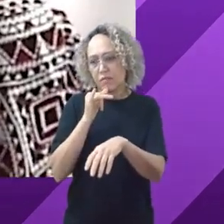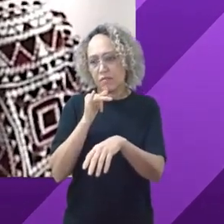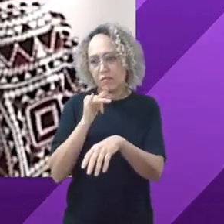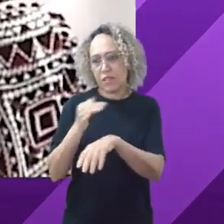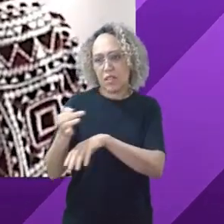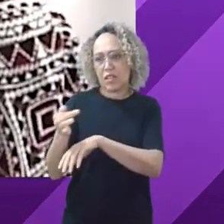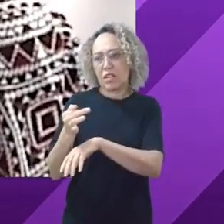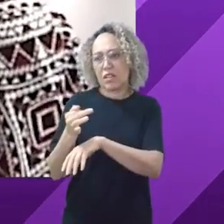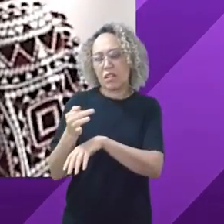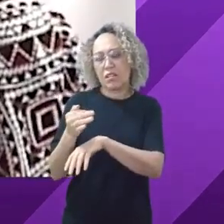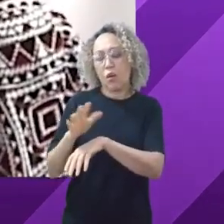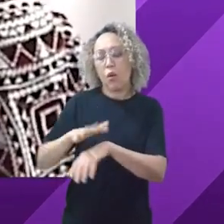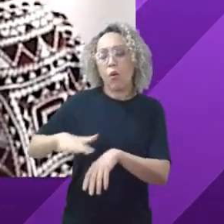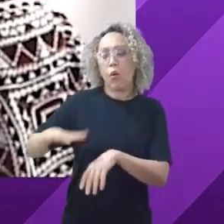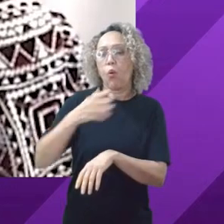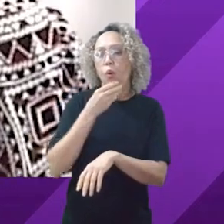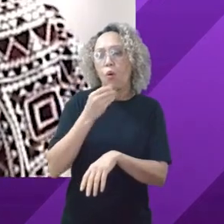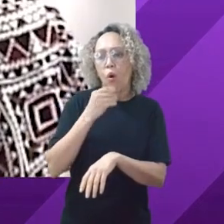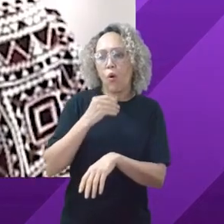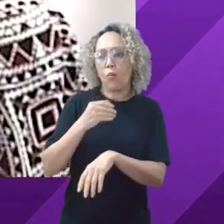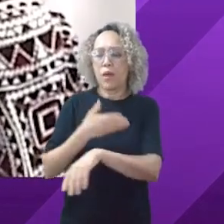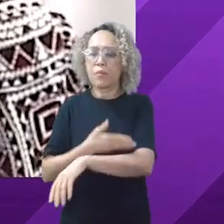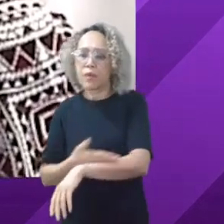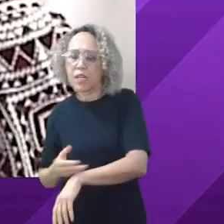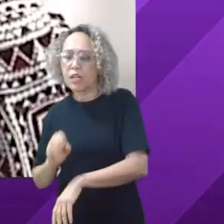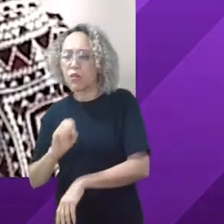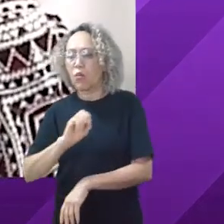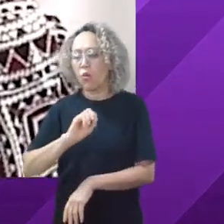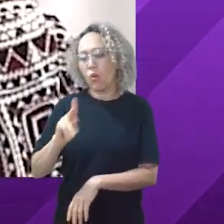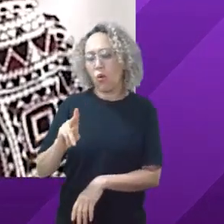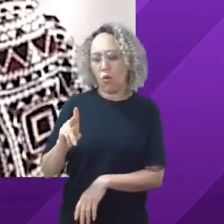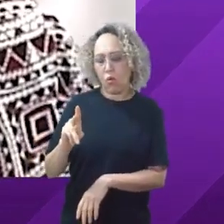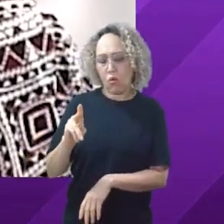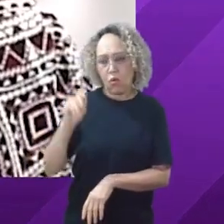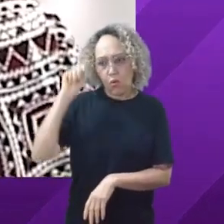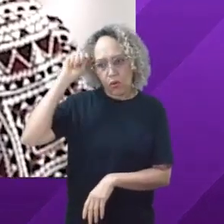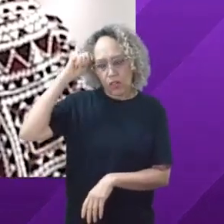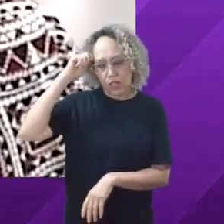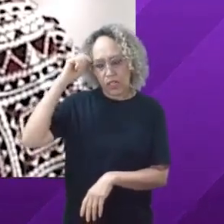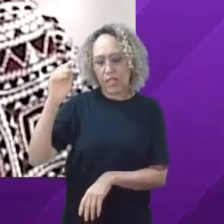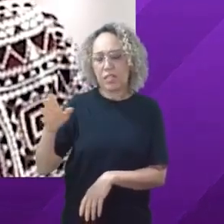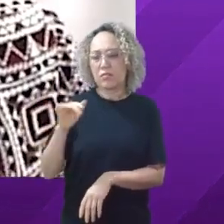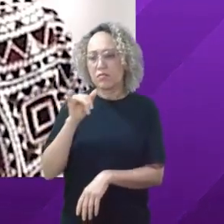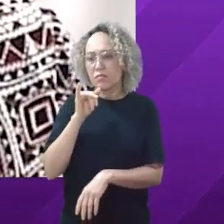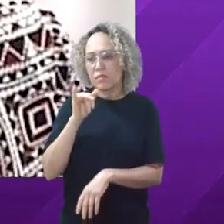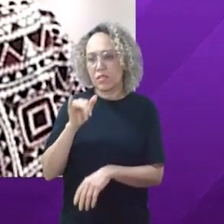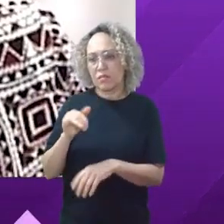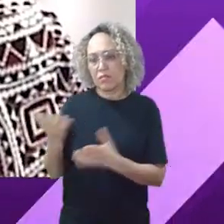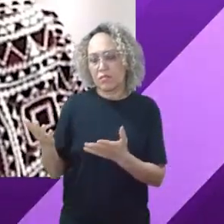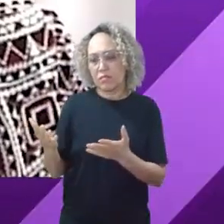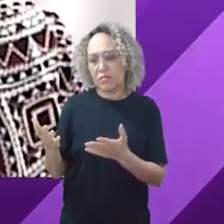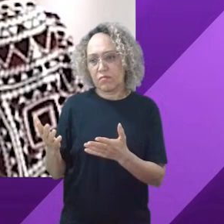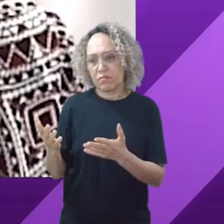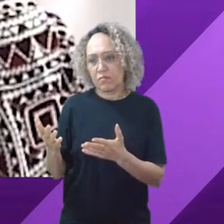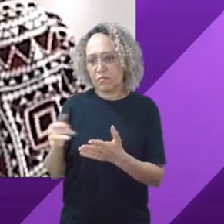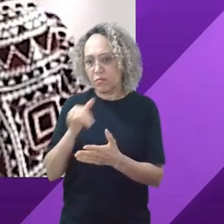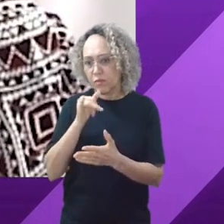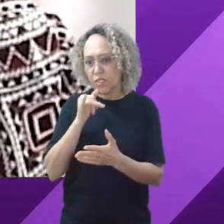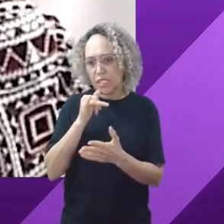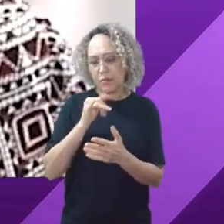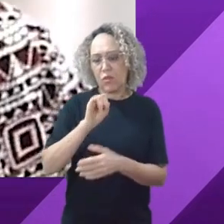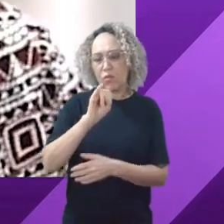negros, na informalidade. Na verdade, a taxa de informalidade que o IBGE calcula é da ordem